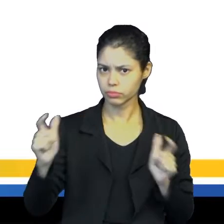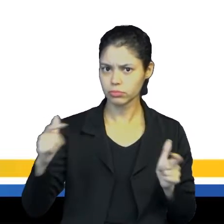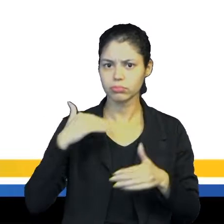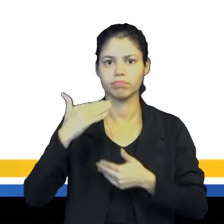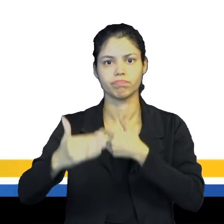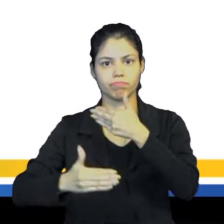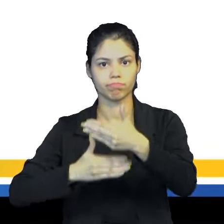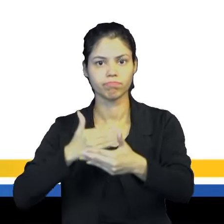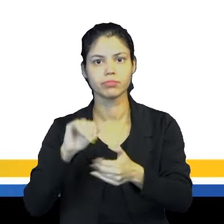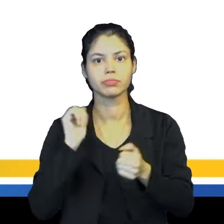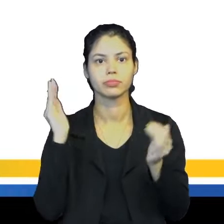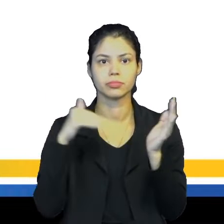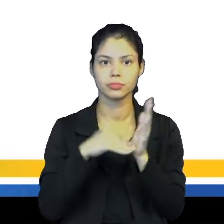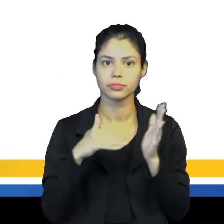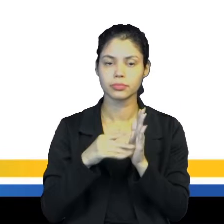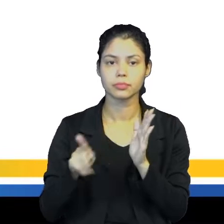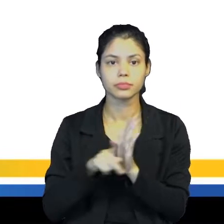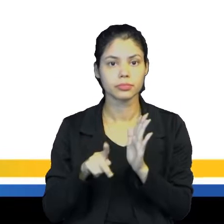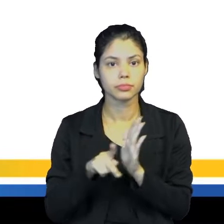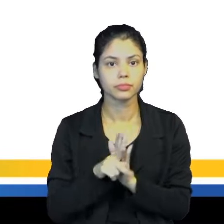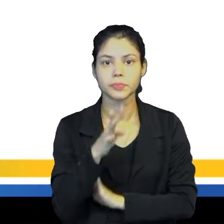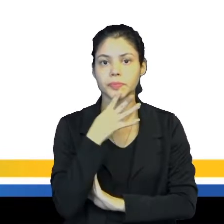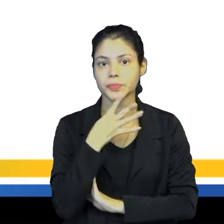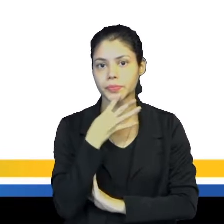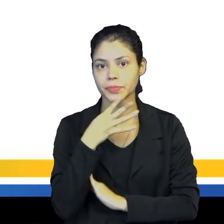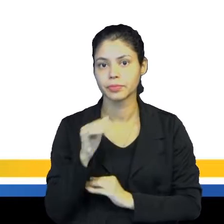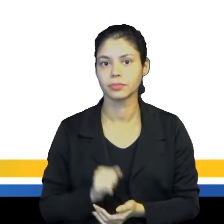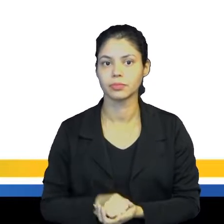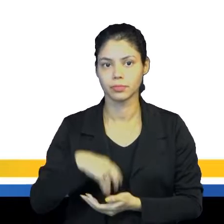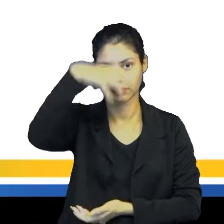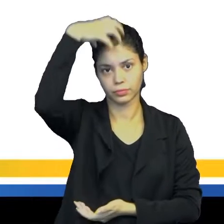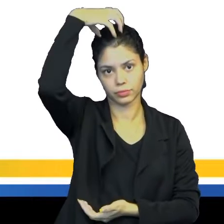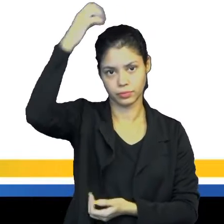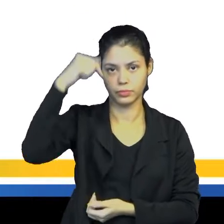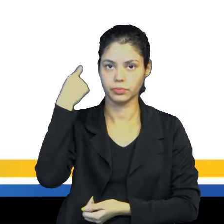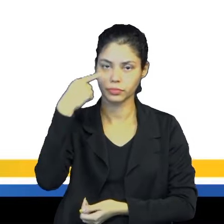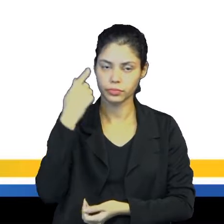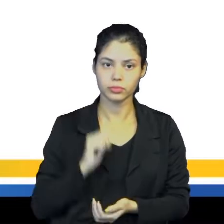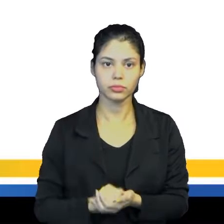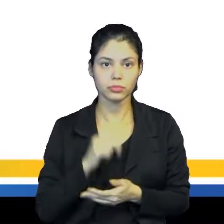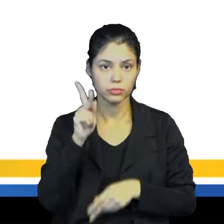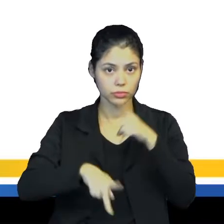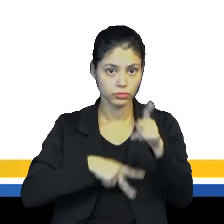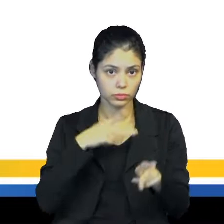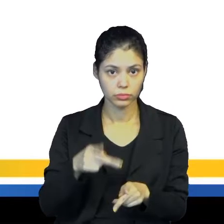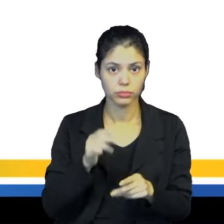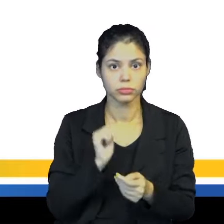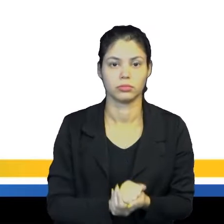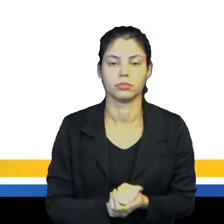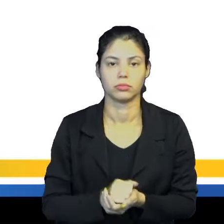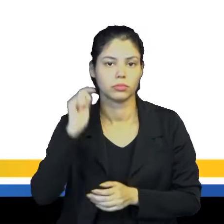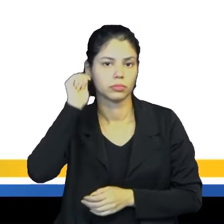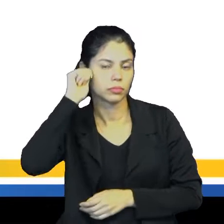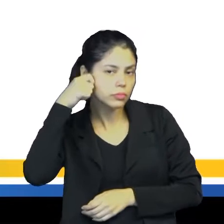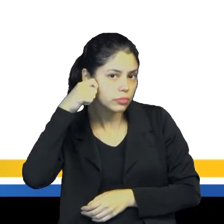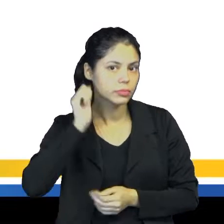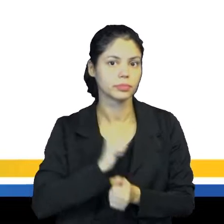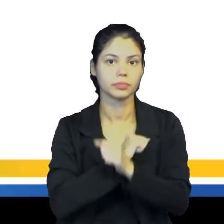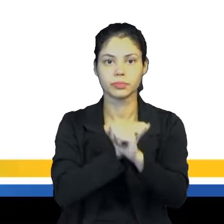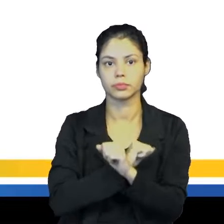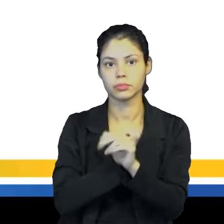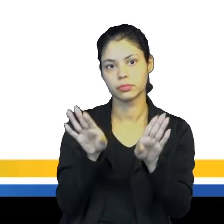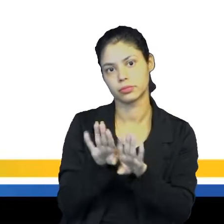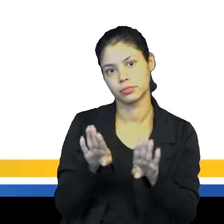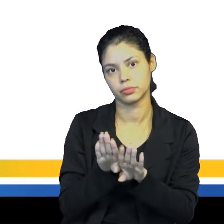processo até as colônias terem sua independência reconhecida pela coroa espanhola. Os povos originários e os negros escravizados